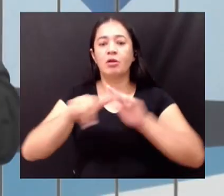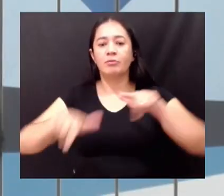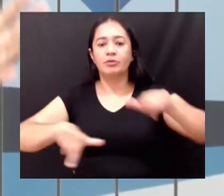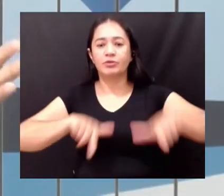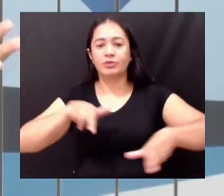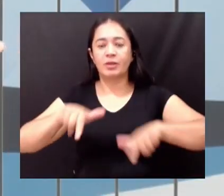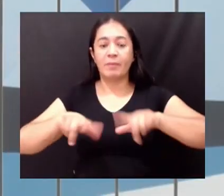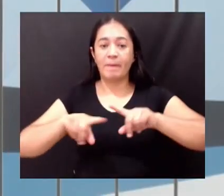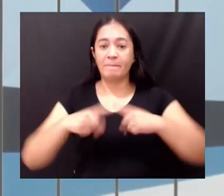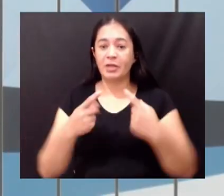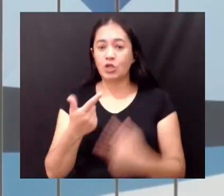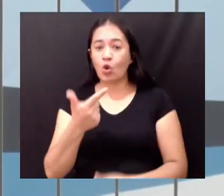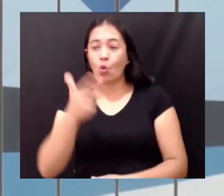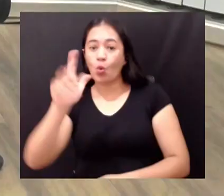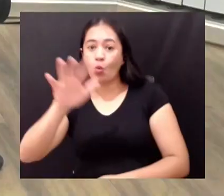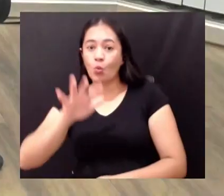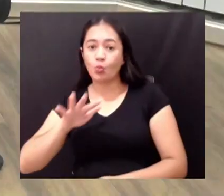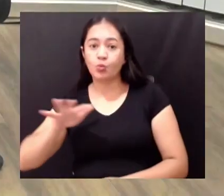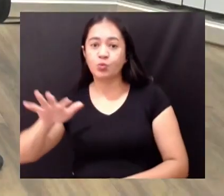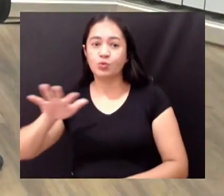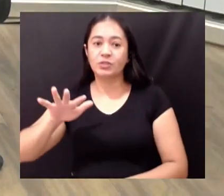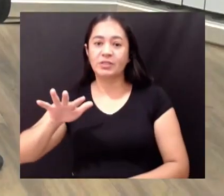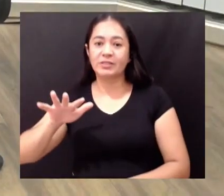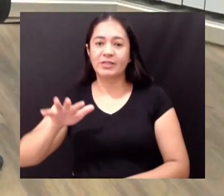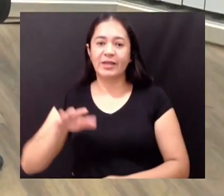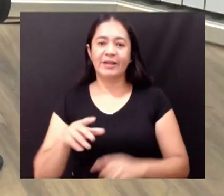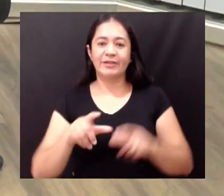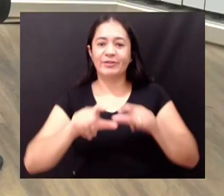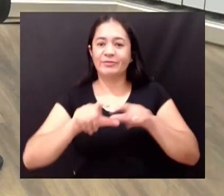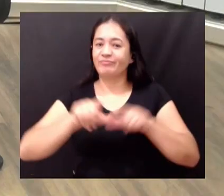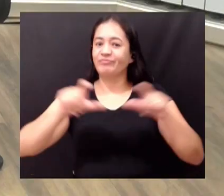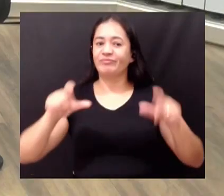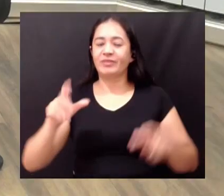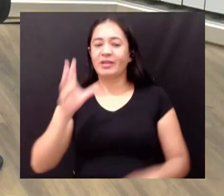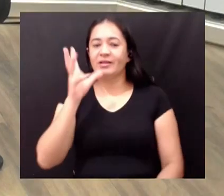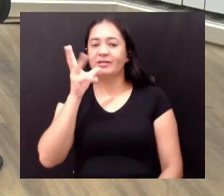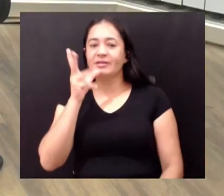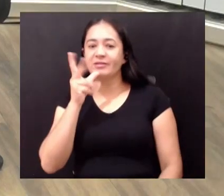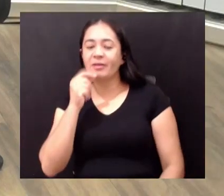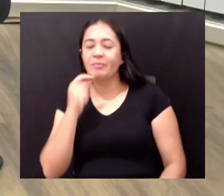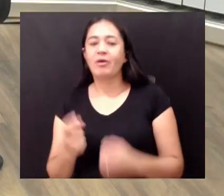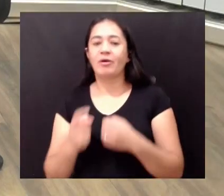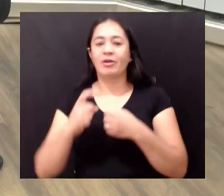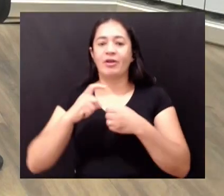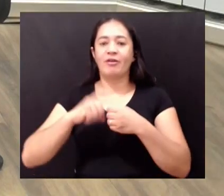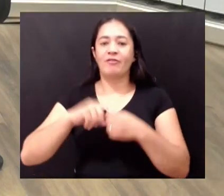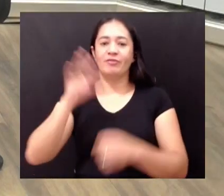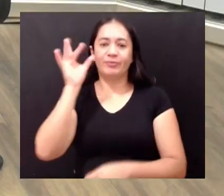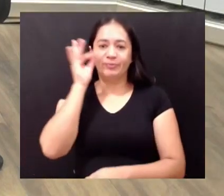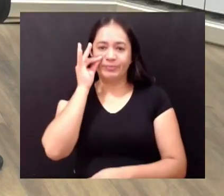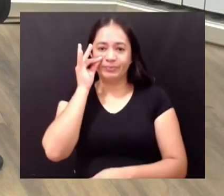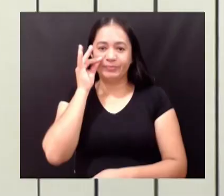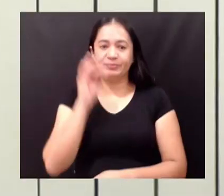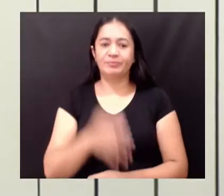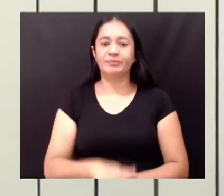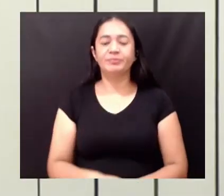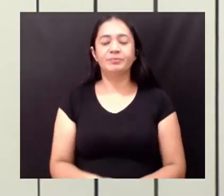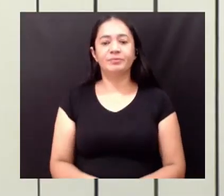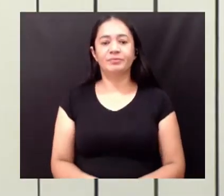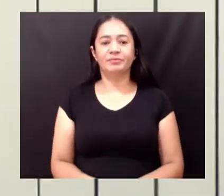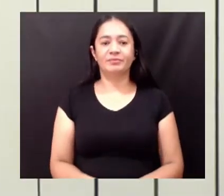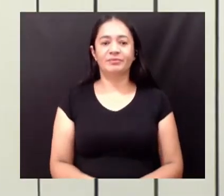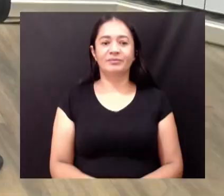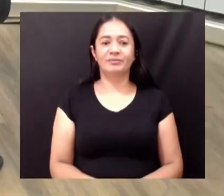e que já têm uma infraestrutura montada externamente vão demorar um pouquinho mais para fazer essa retomada. Aline, a gente vai tomar uma